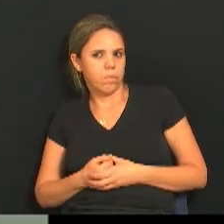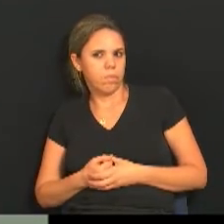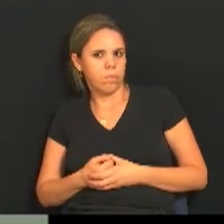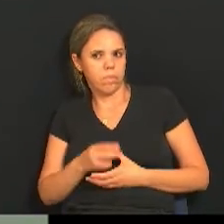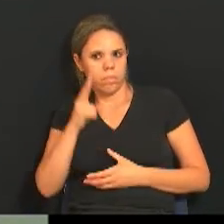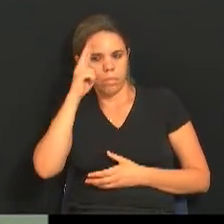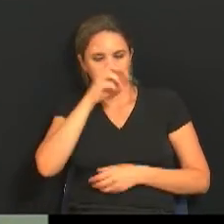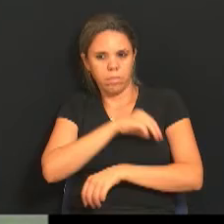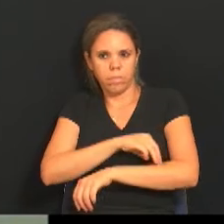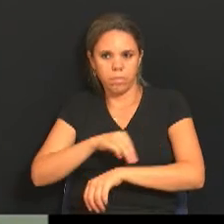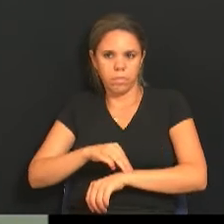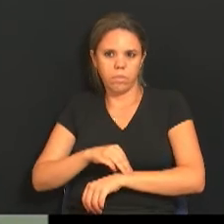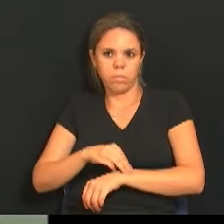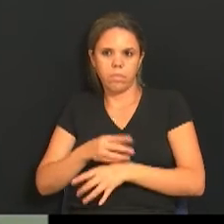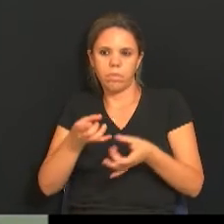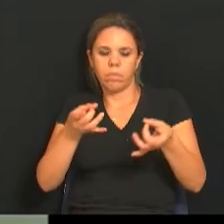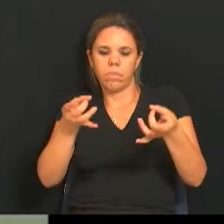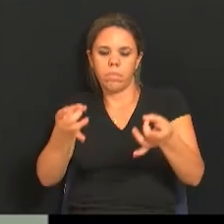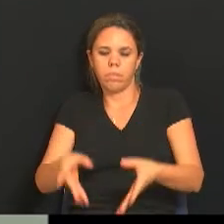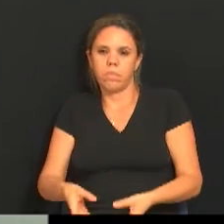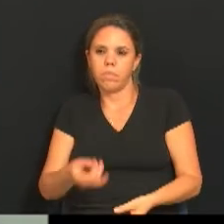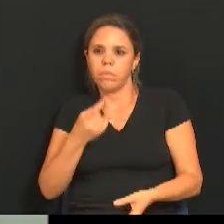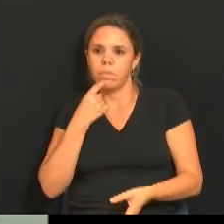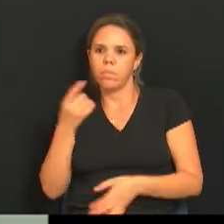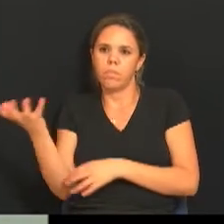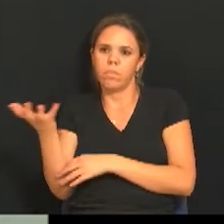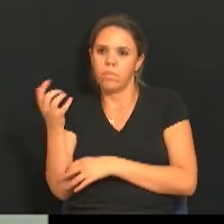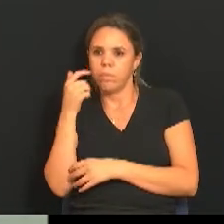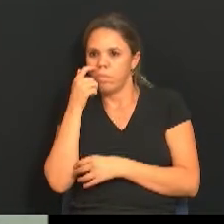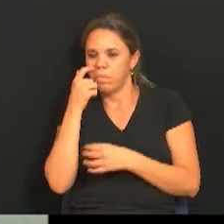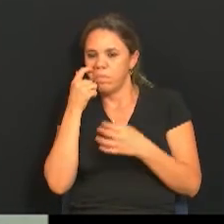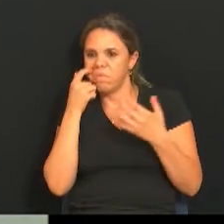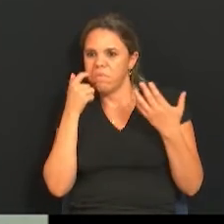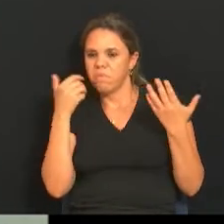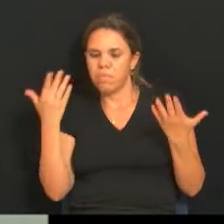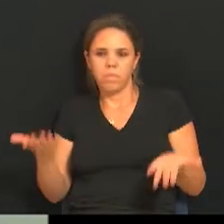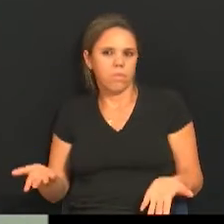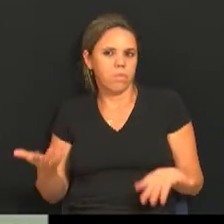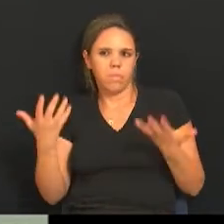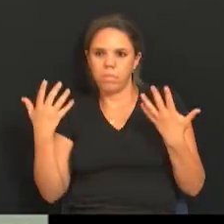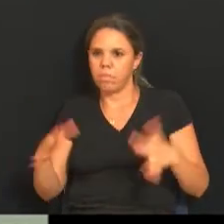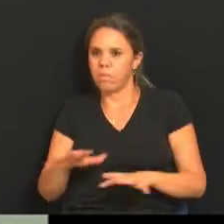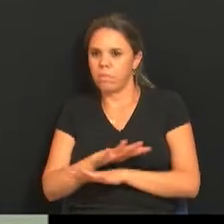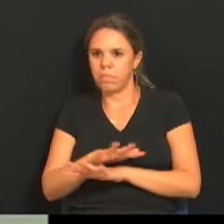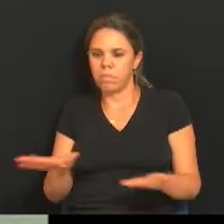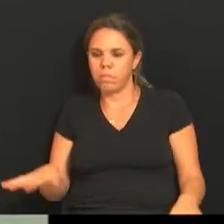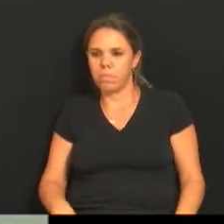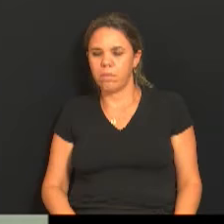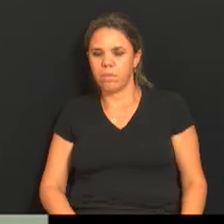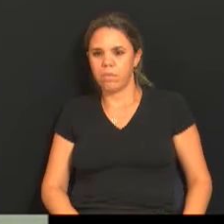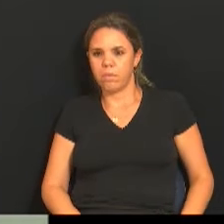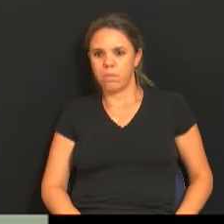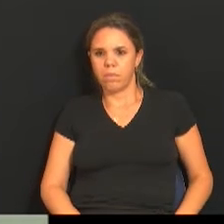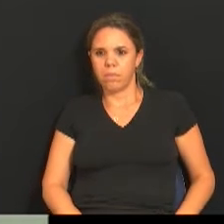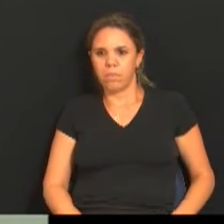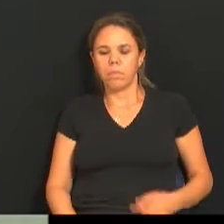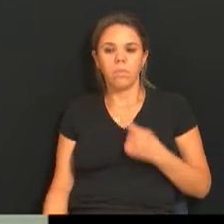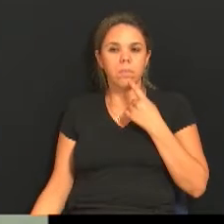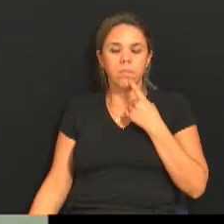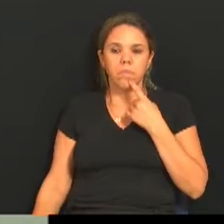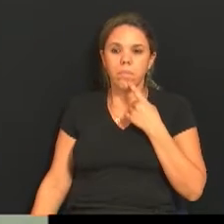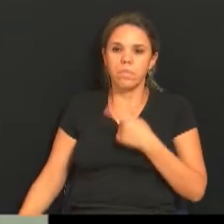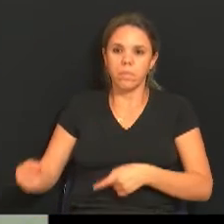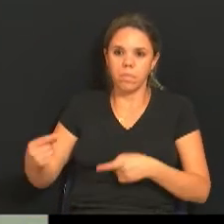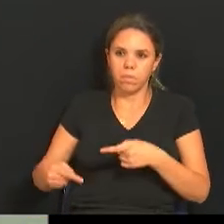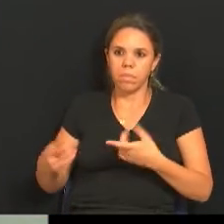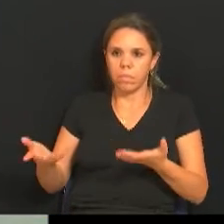Montemor despejar aqui moradores em situação de rua. Né? Isso a gente não quer ver, porque olha que Campinas tem uma política e a